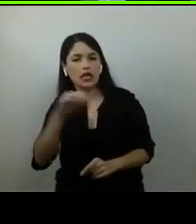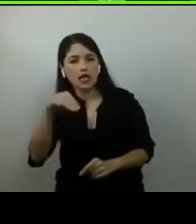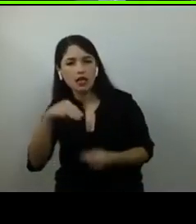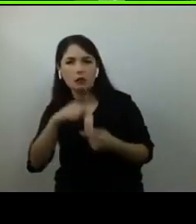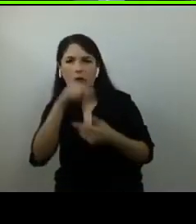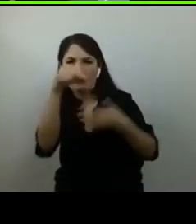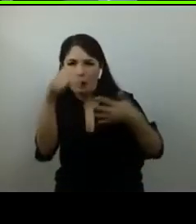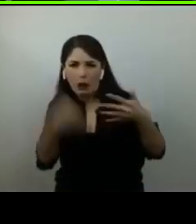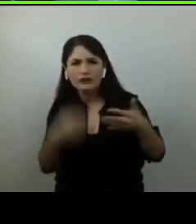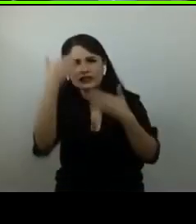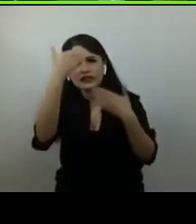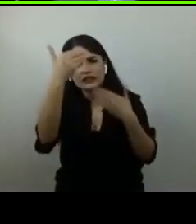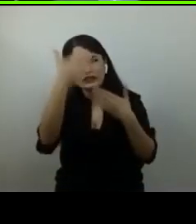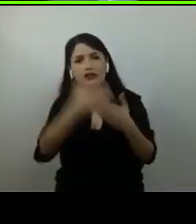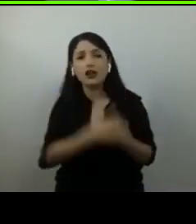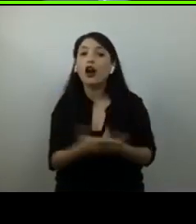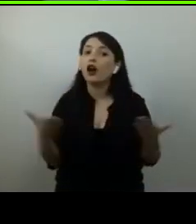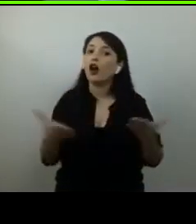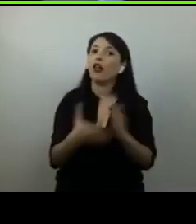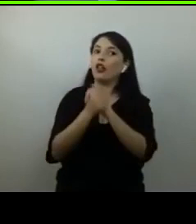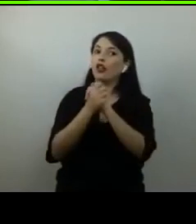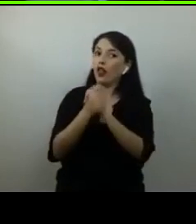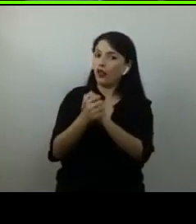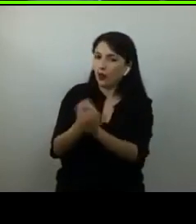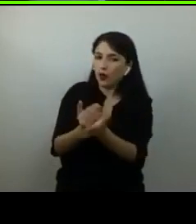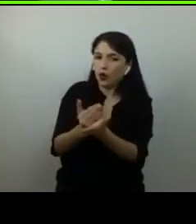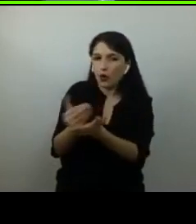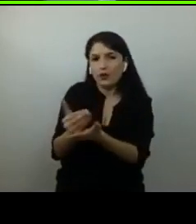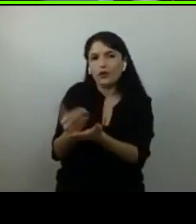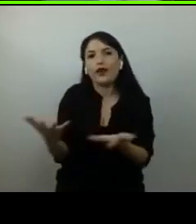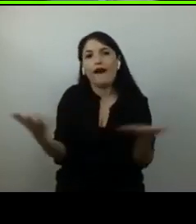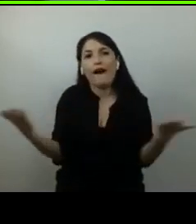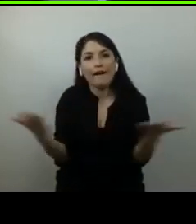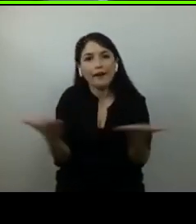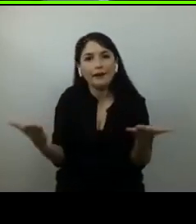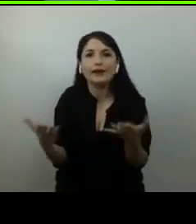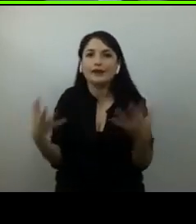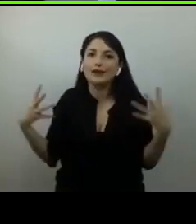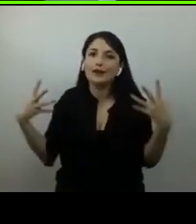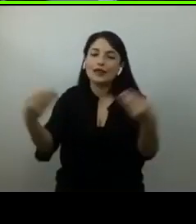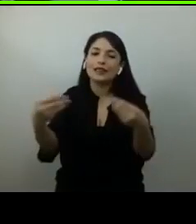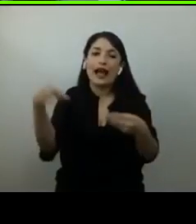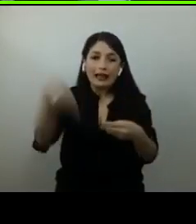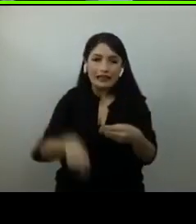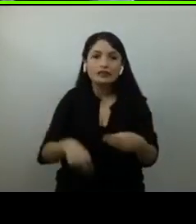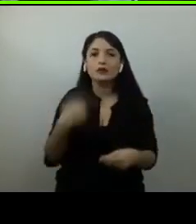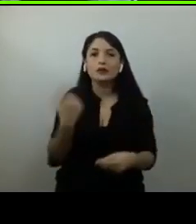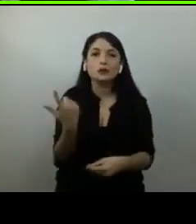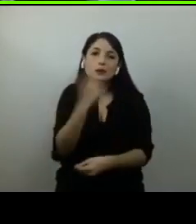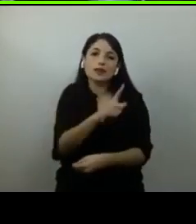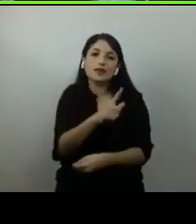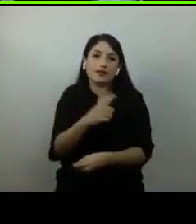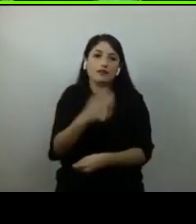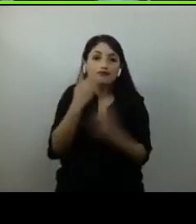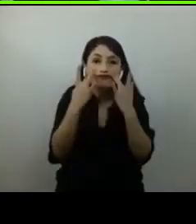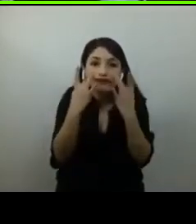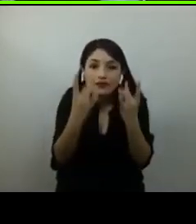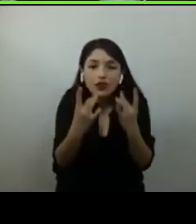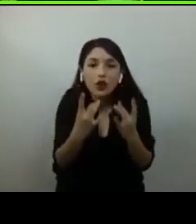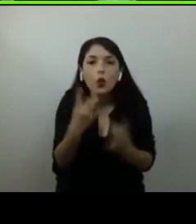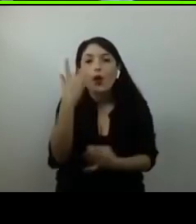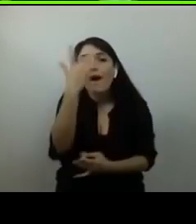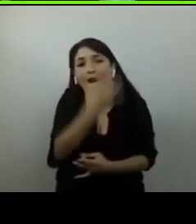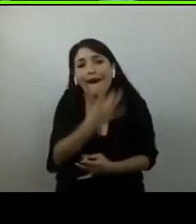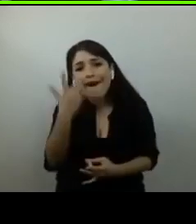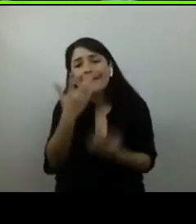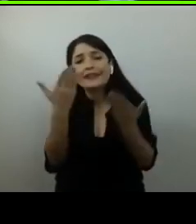para as saudações iniciais, que afinal de contas todos nós viemos aqui para ouvi-los, né? O nosso queridíssimo Fernando Haddad, para fazer,